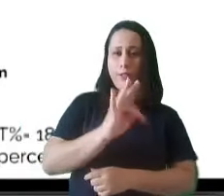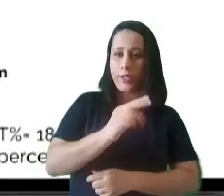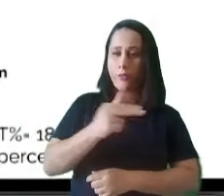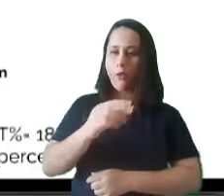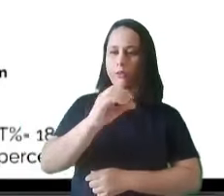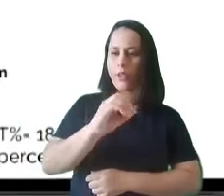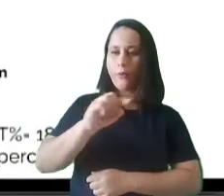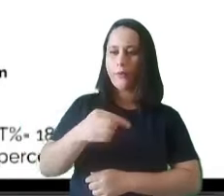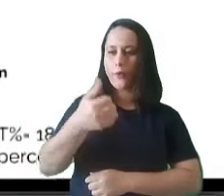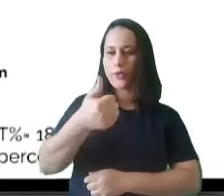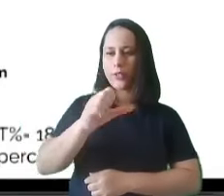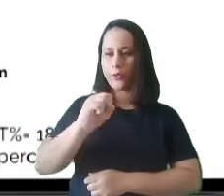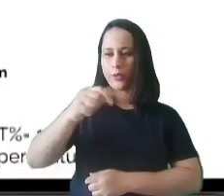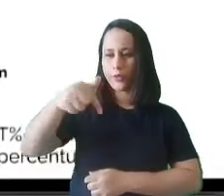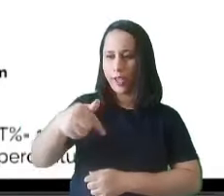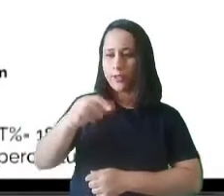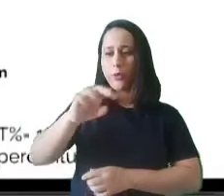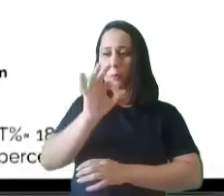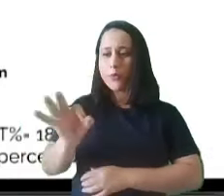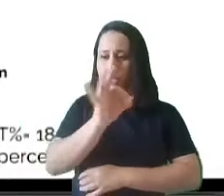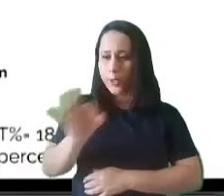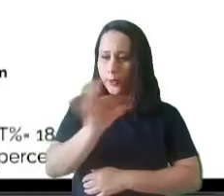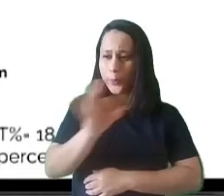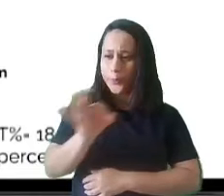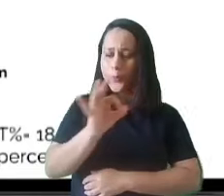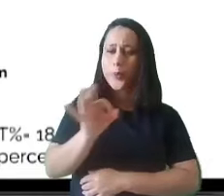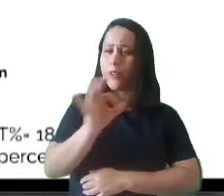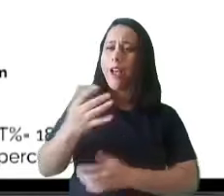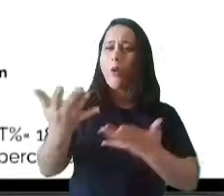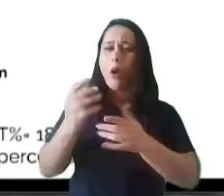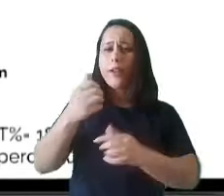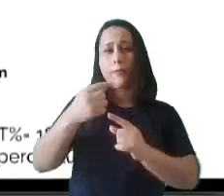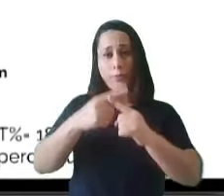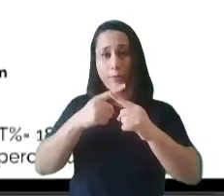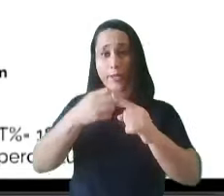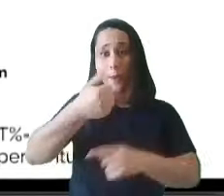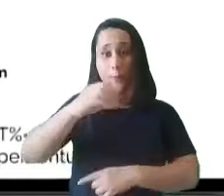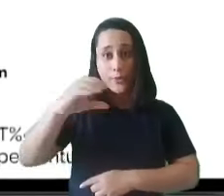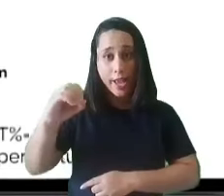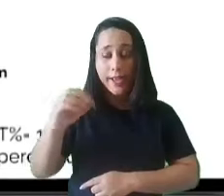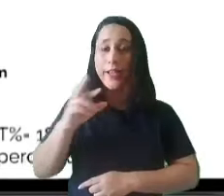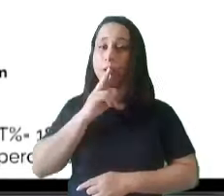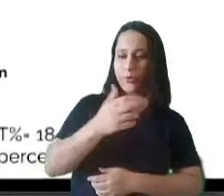título, que pode ser escrito em percentual. O título, 18